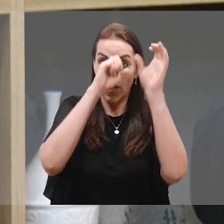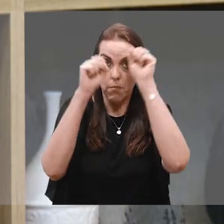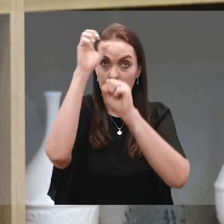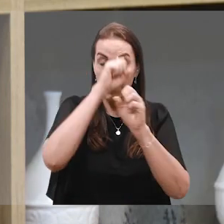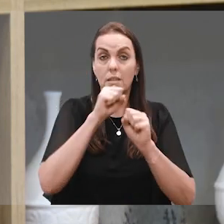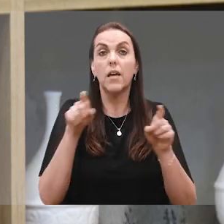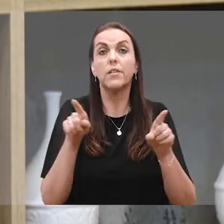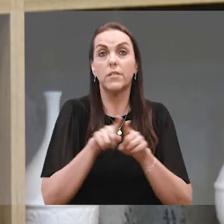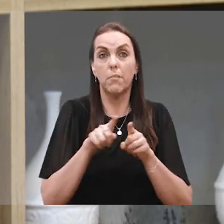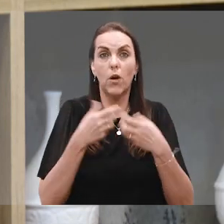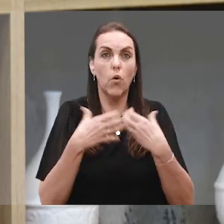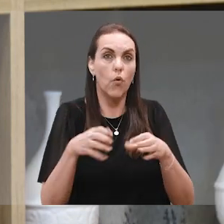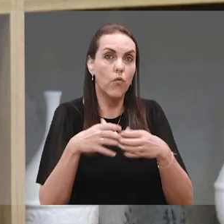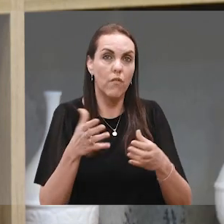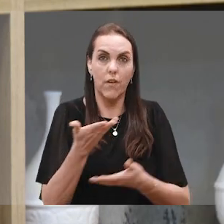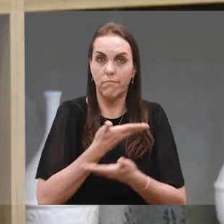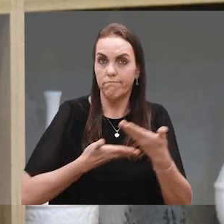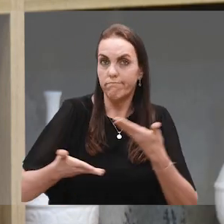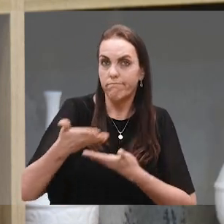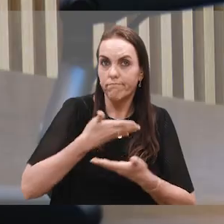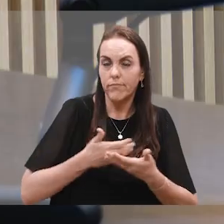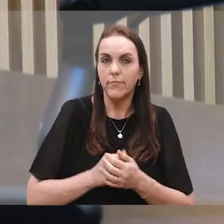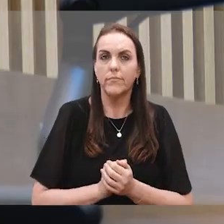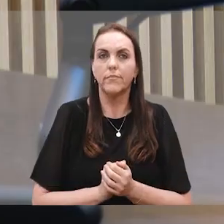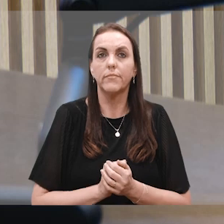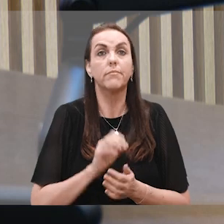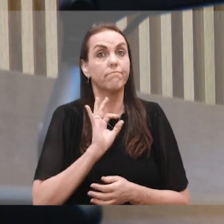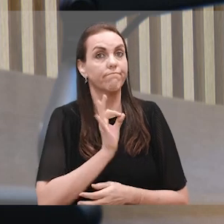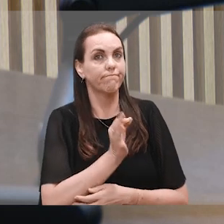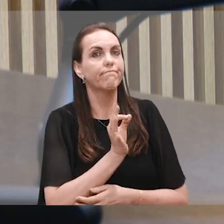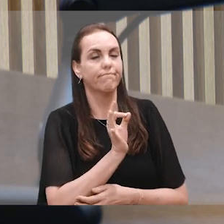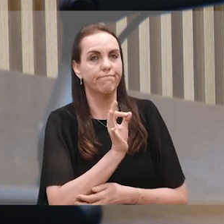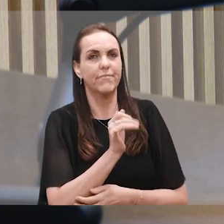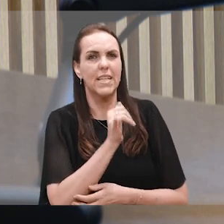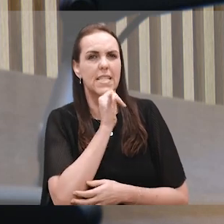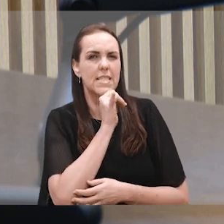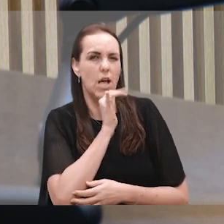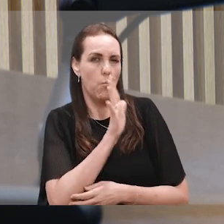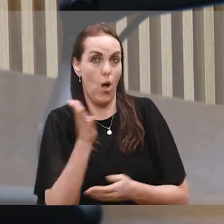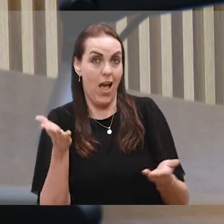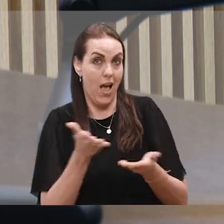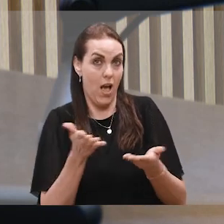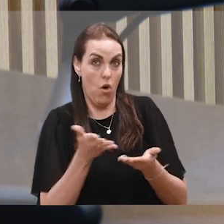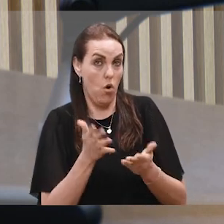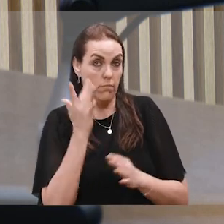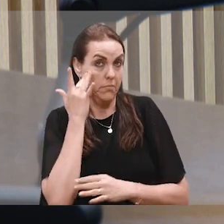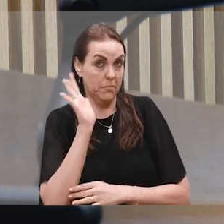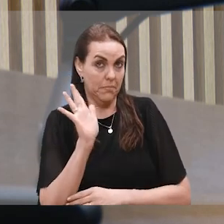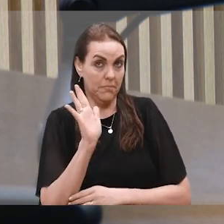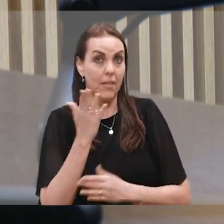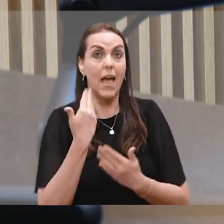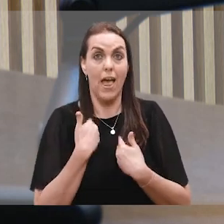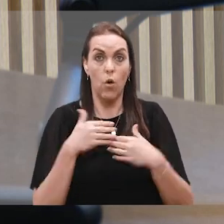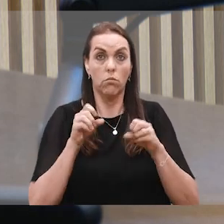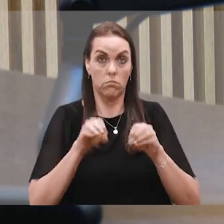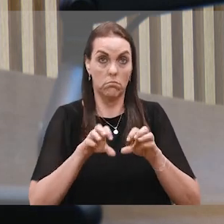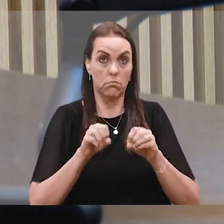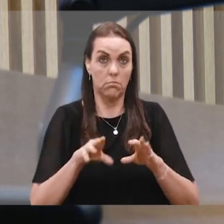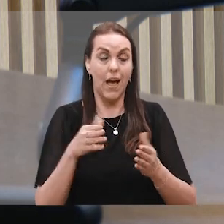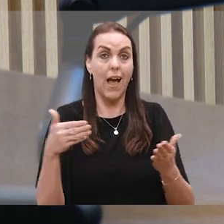o aprendizado e o próprio convívio social? Sim, porque, por exemplo, assim, ó, eu não sei agora, tá? Mas eu dei aula